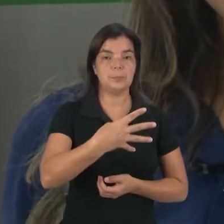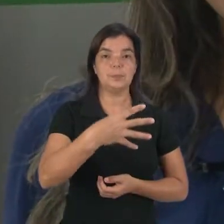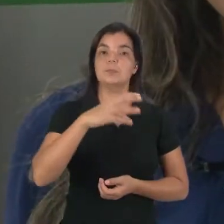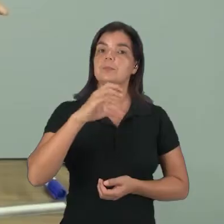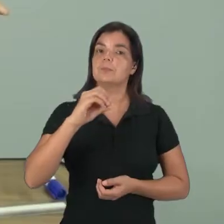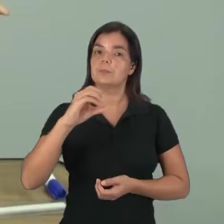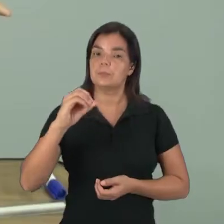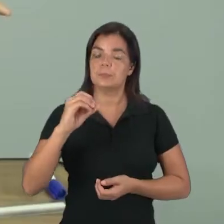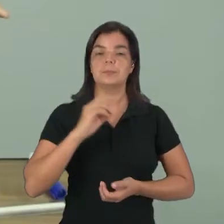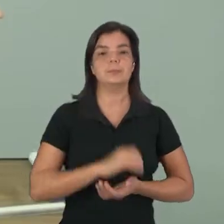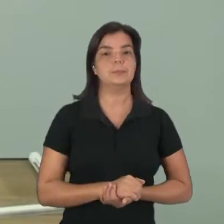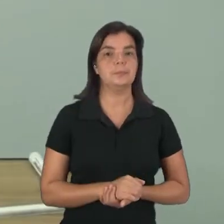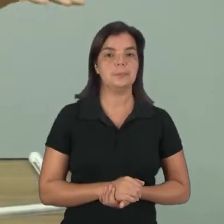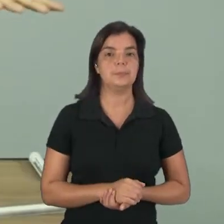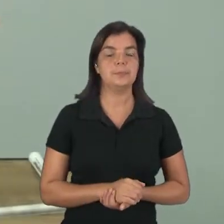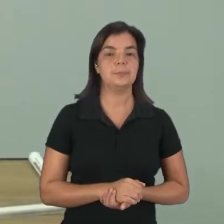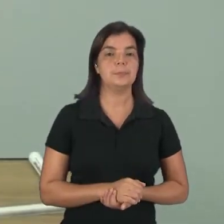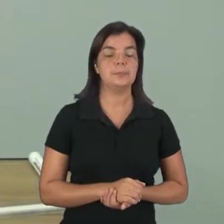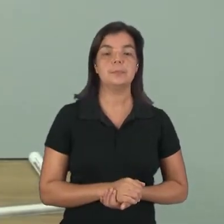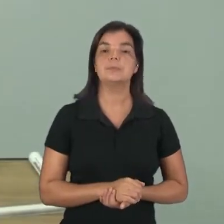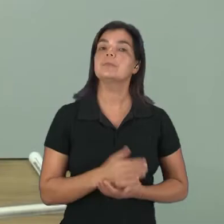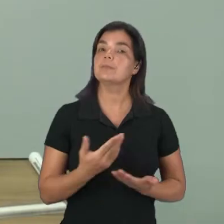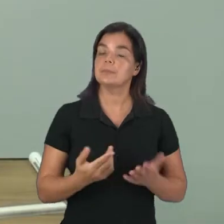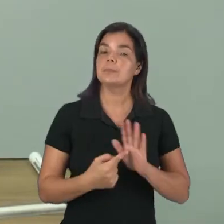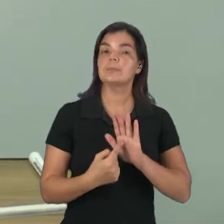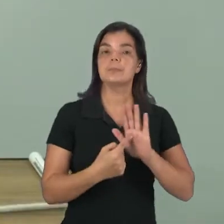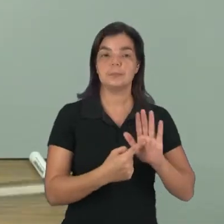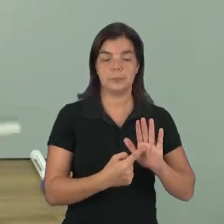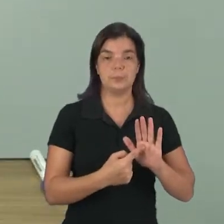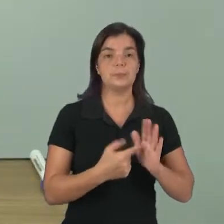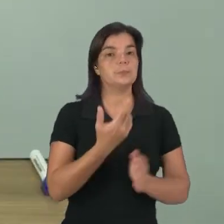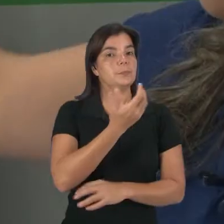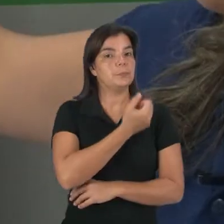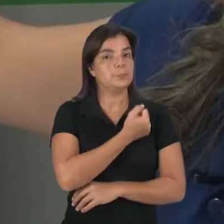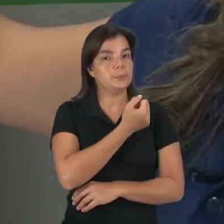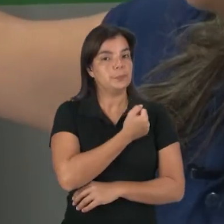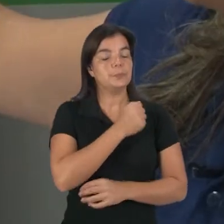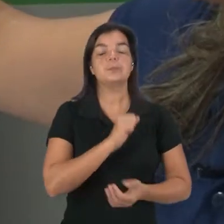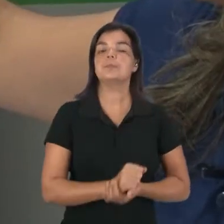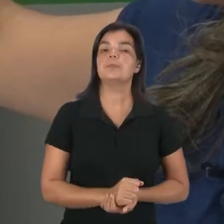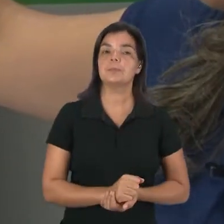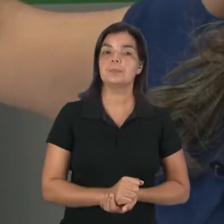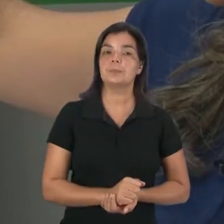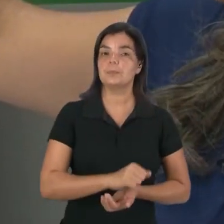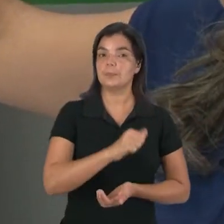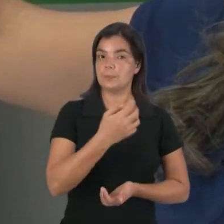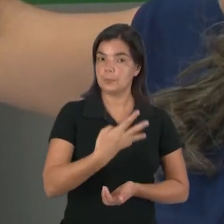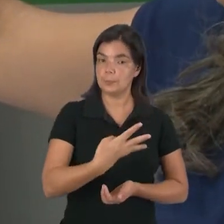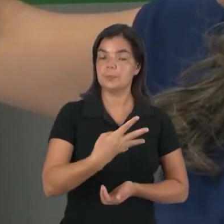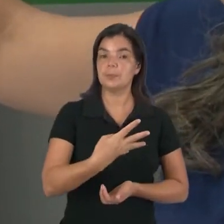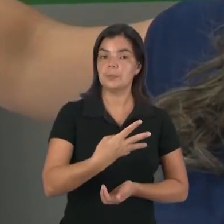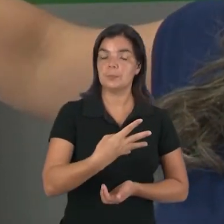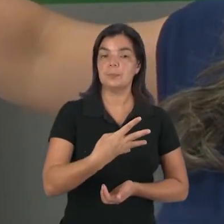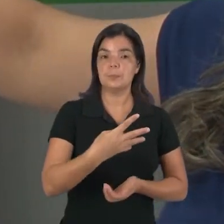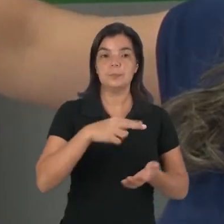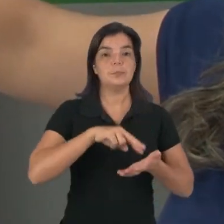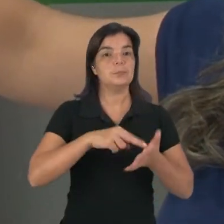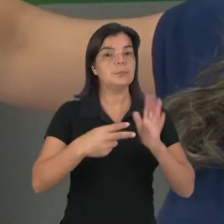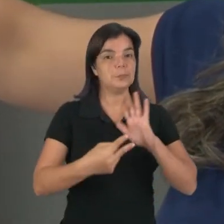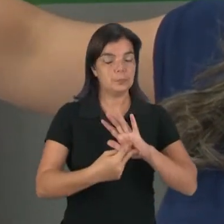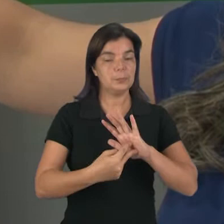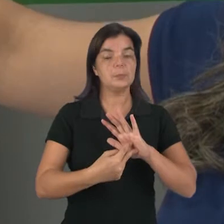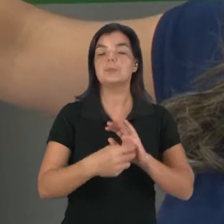400 unidades, que aqui é representada lá no número, composto pelo número 4. 4 aqui